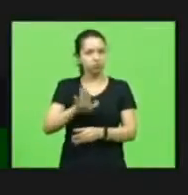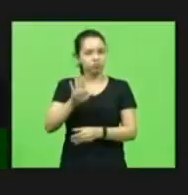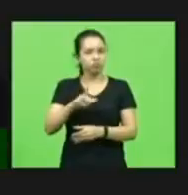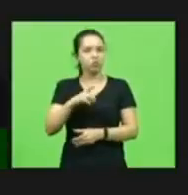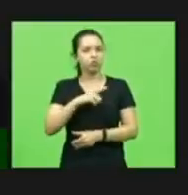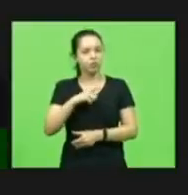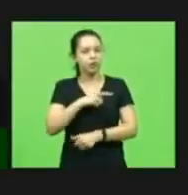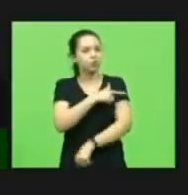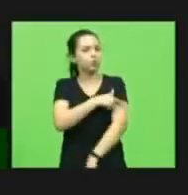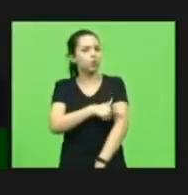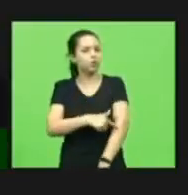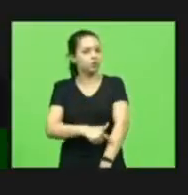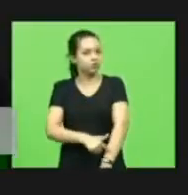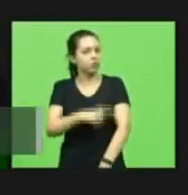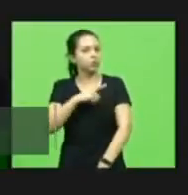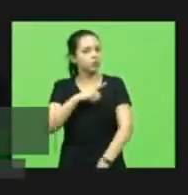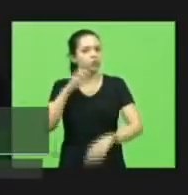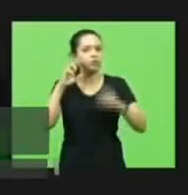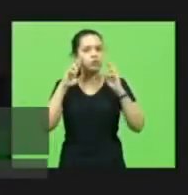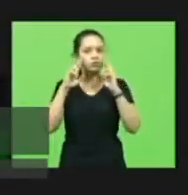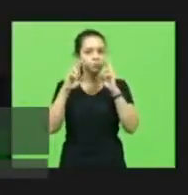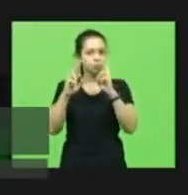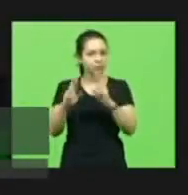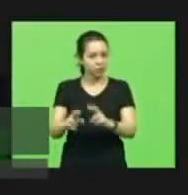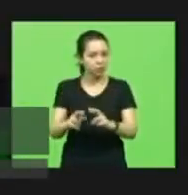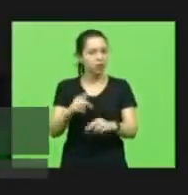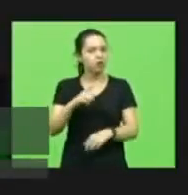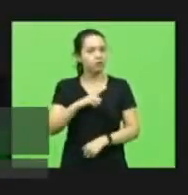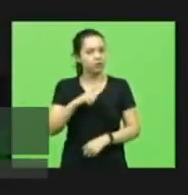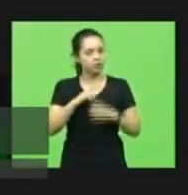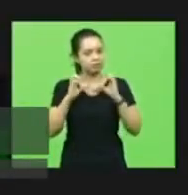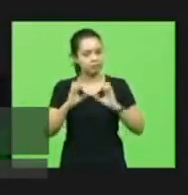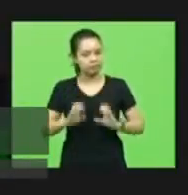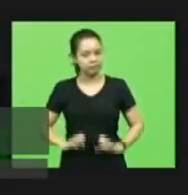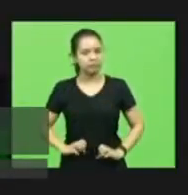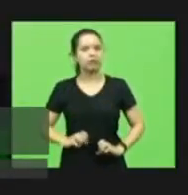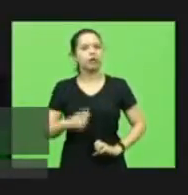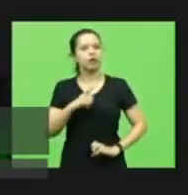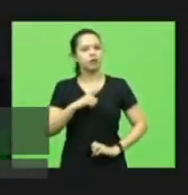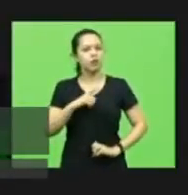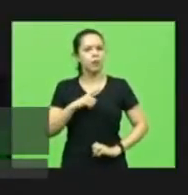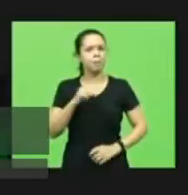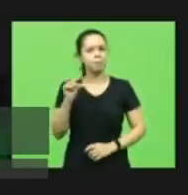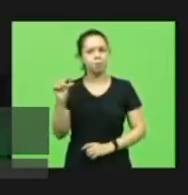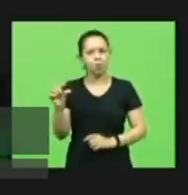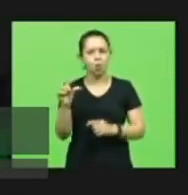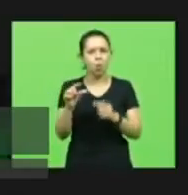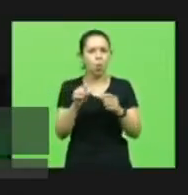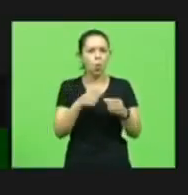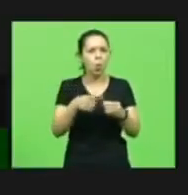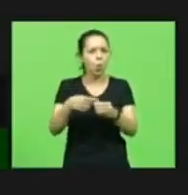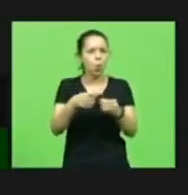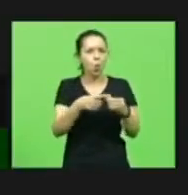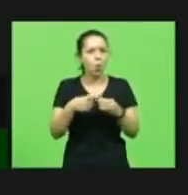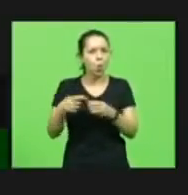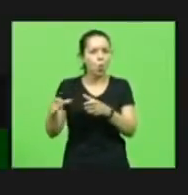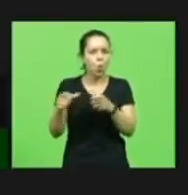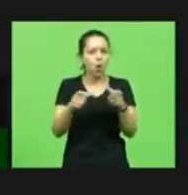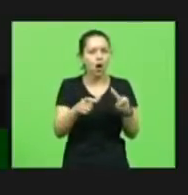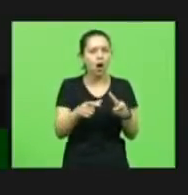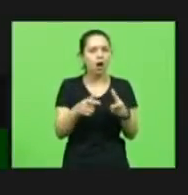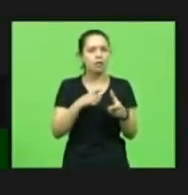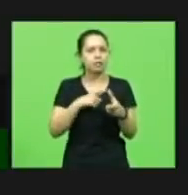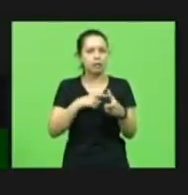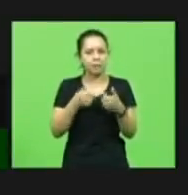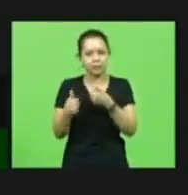muita educação, houve muito respeito, houve muita ética. Foram poucos os lugares onde a gente ficou sabendo de histórias de